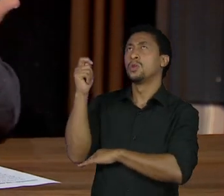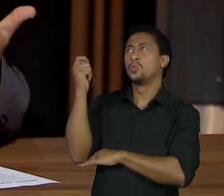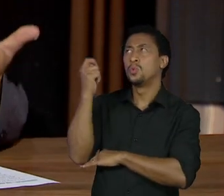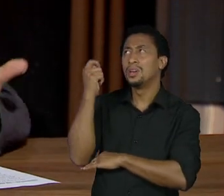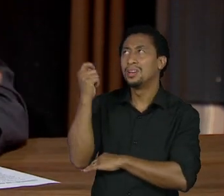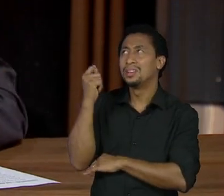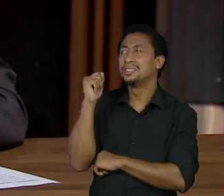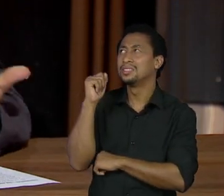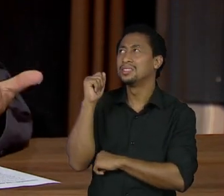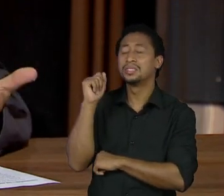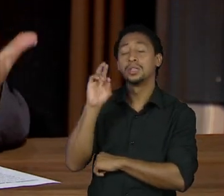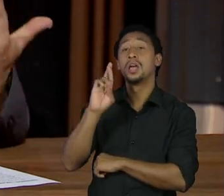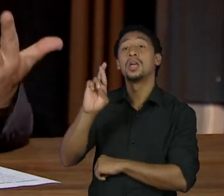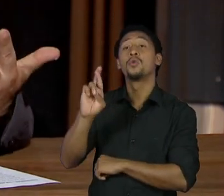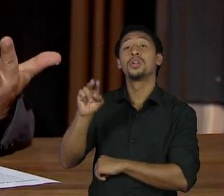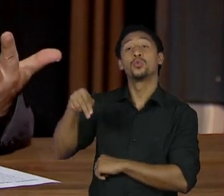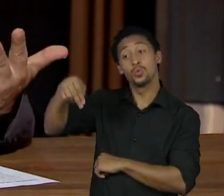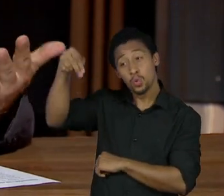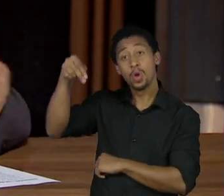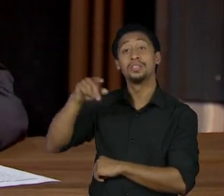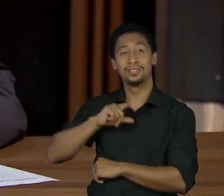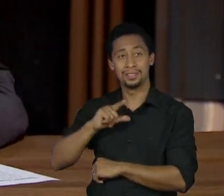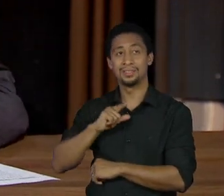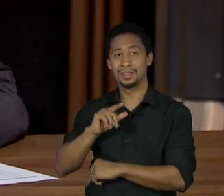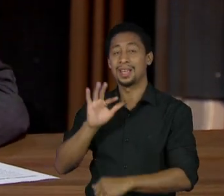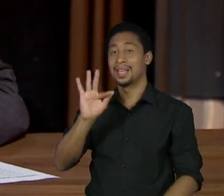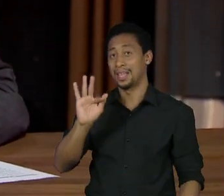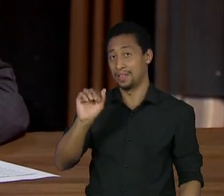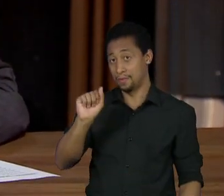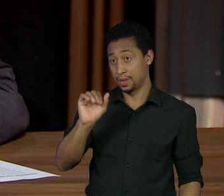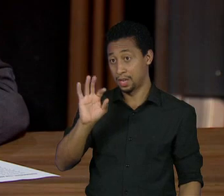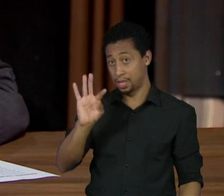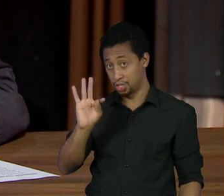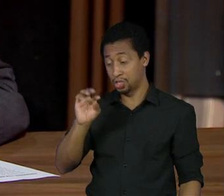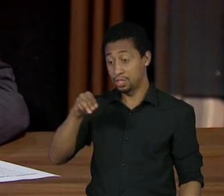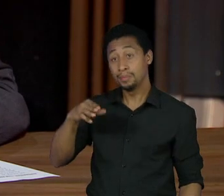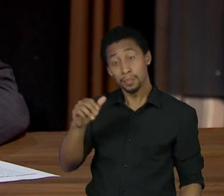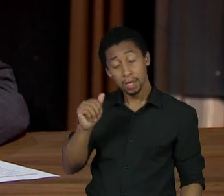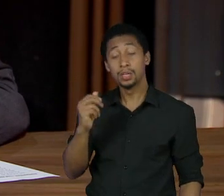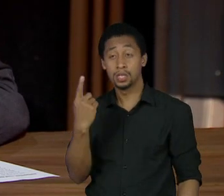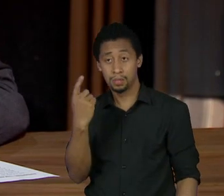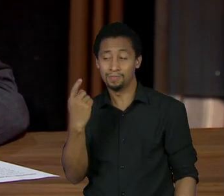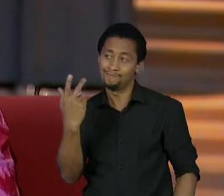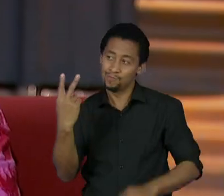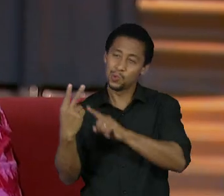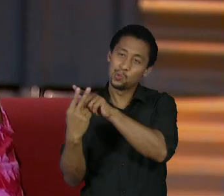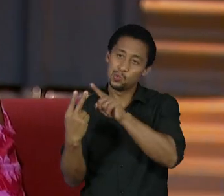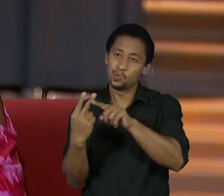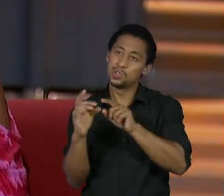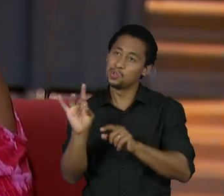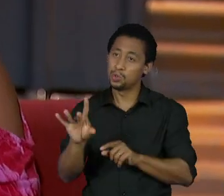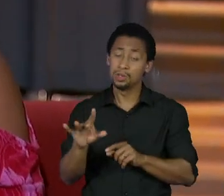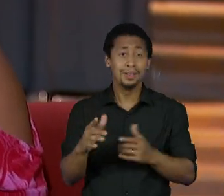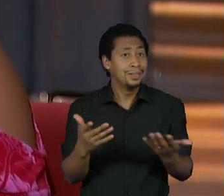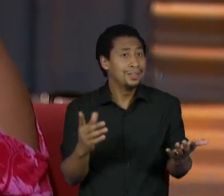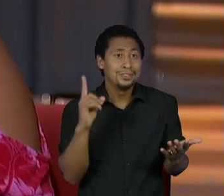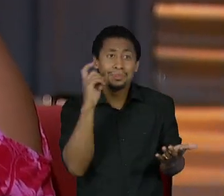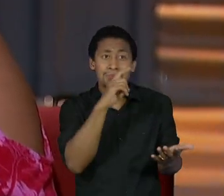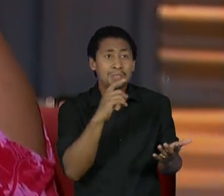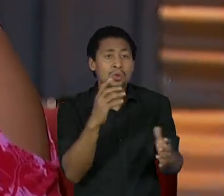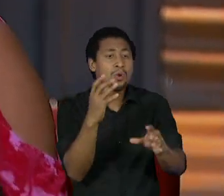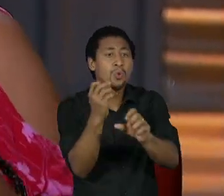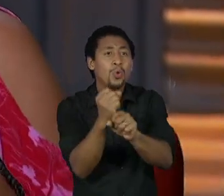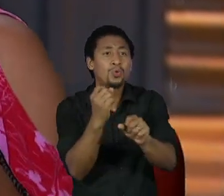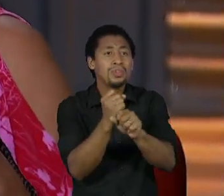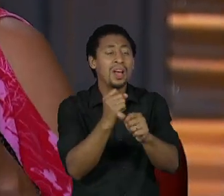Não conseguimos, né, fechar uma mão, 5 dedos. Não aí. conseguimos. E aí? É porque a política,